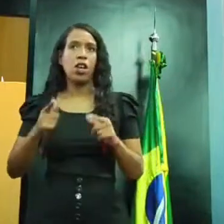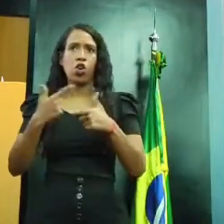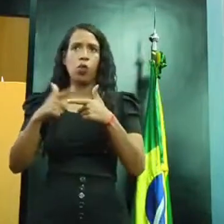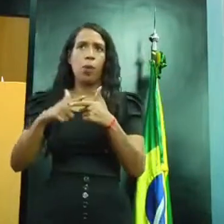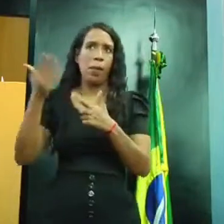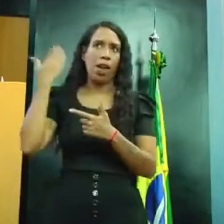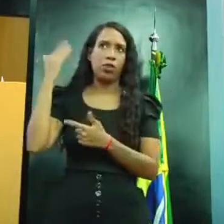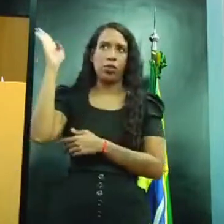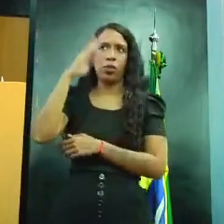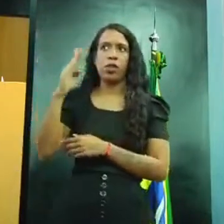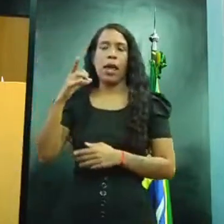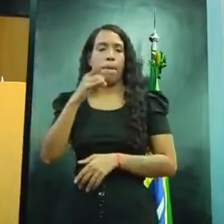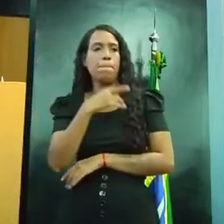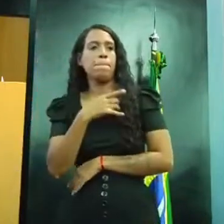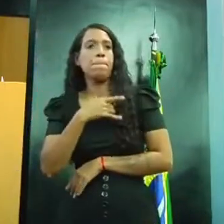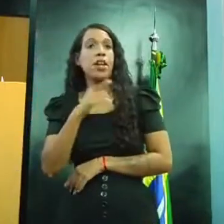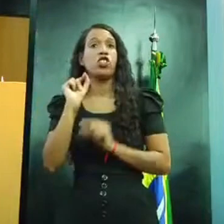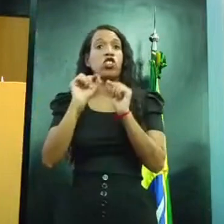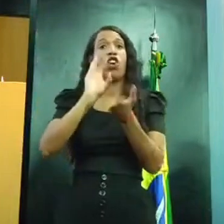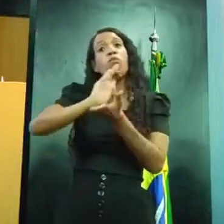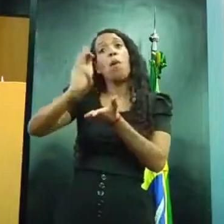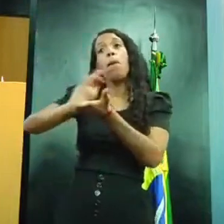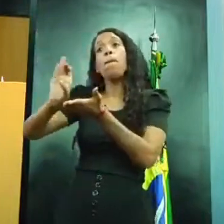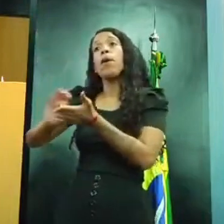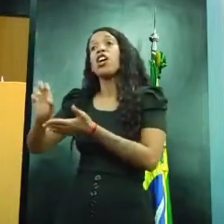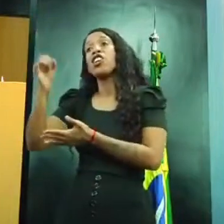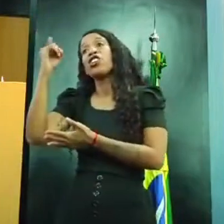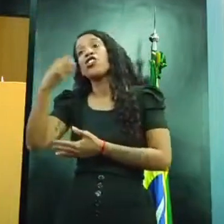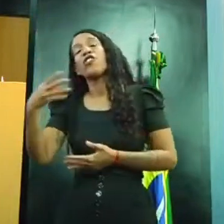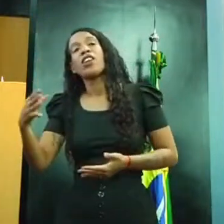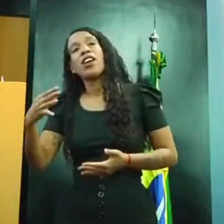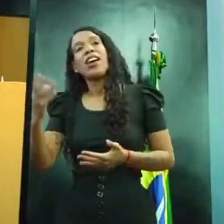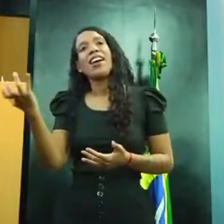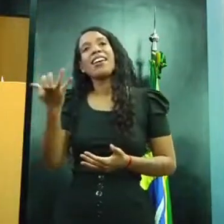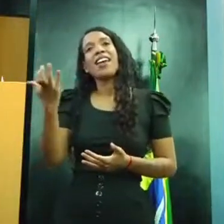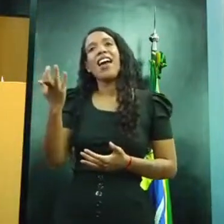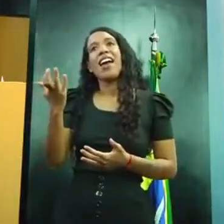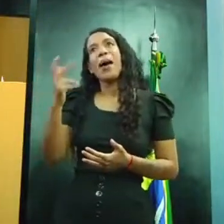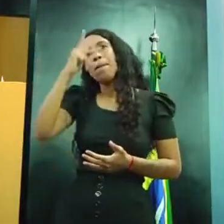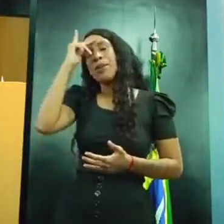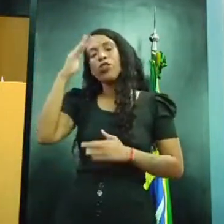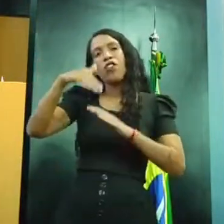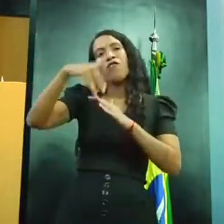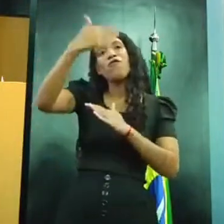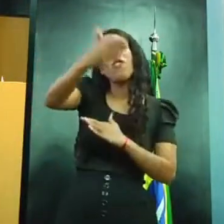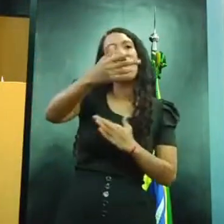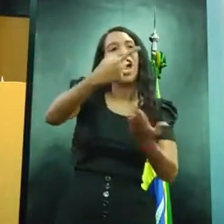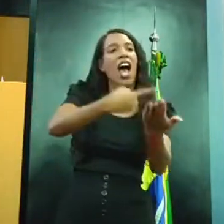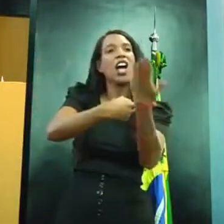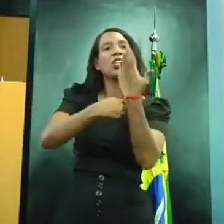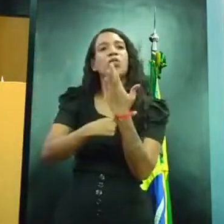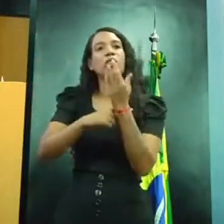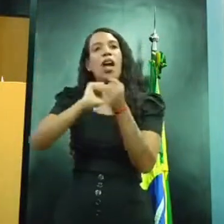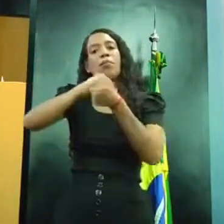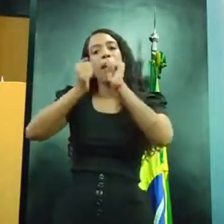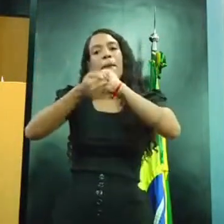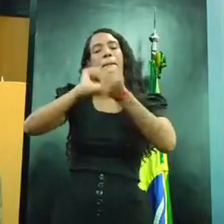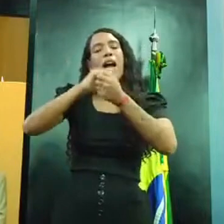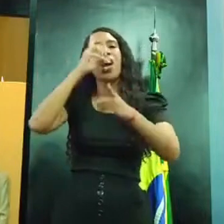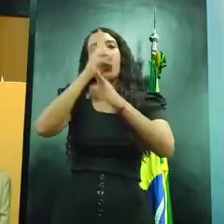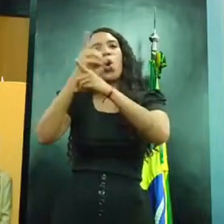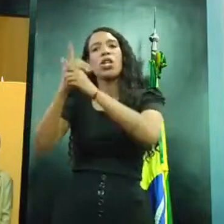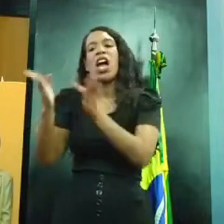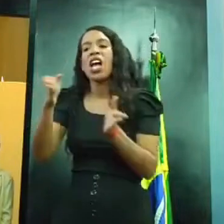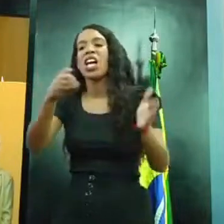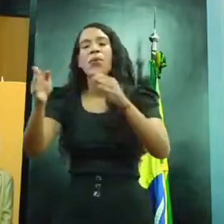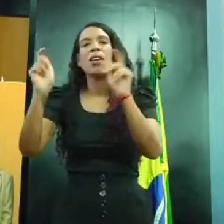Brasil, estão com medo de investir em inovação, então querem um agente externo que possa ajudar na modelagem, a encontrar